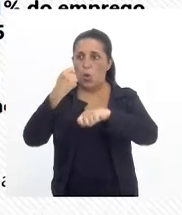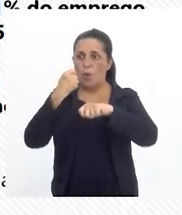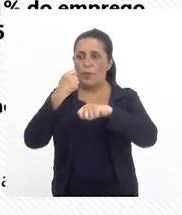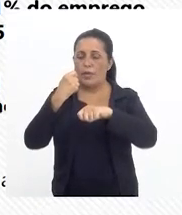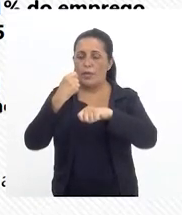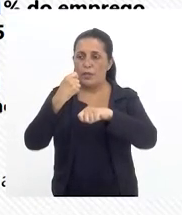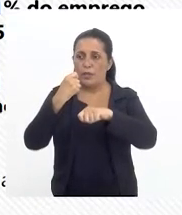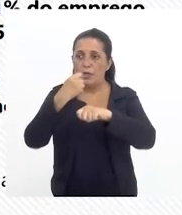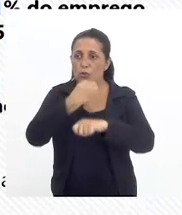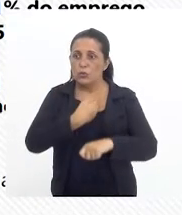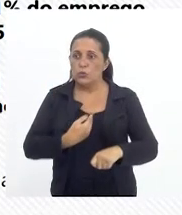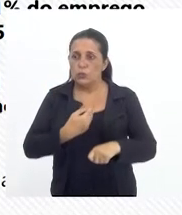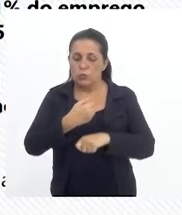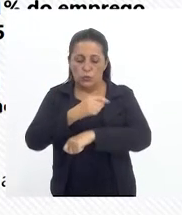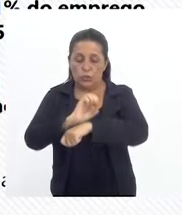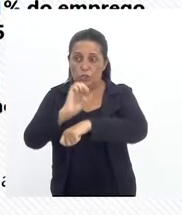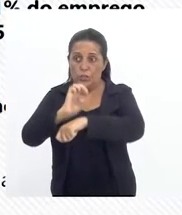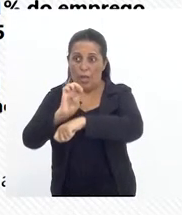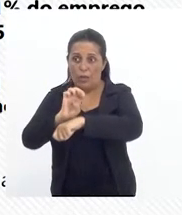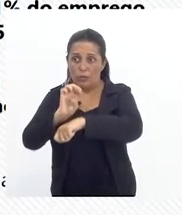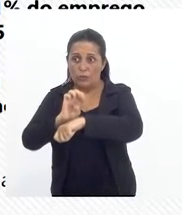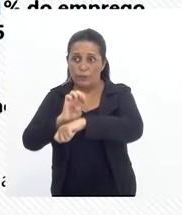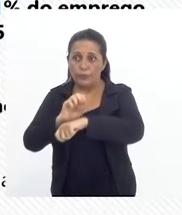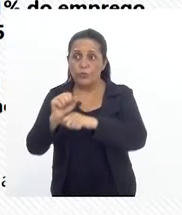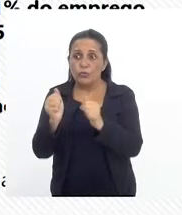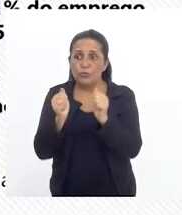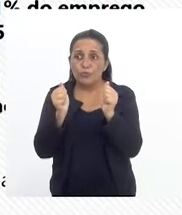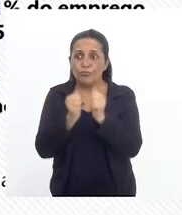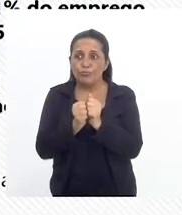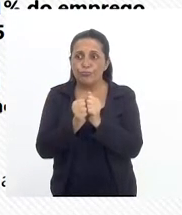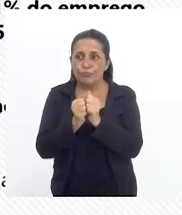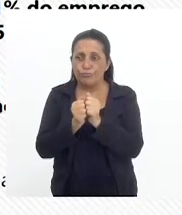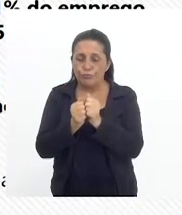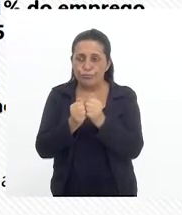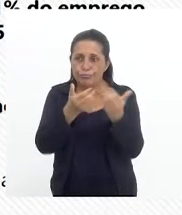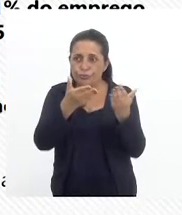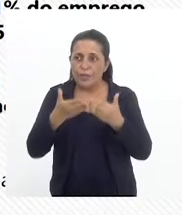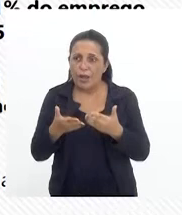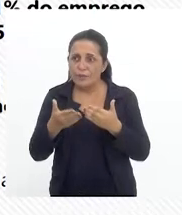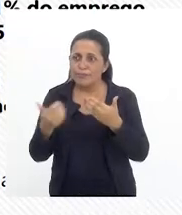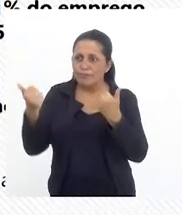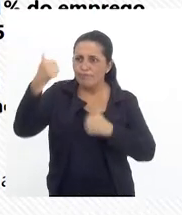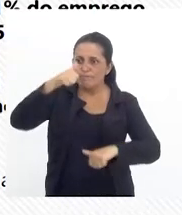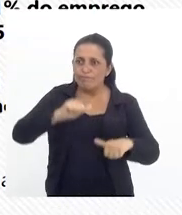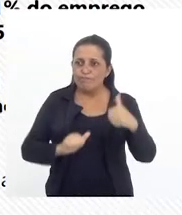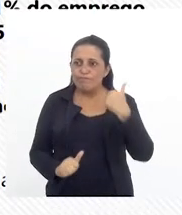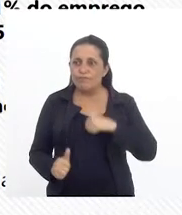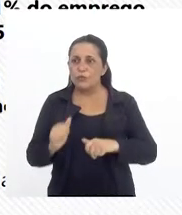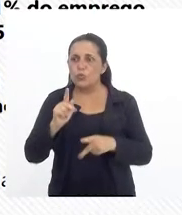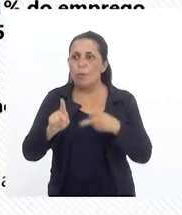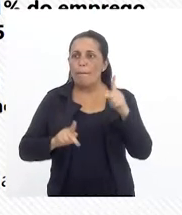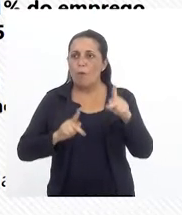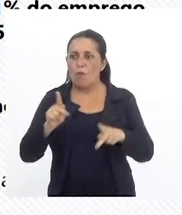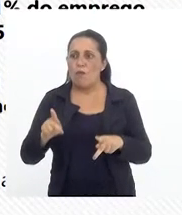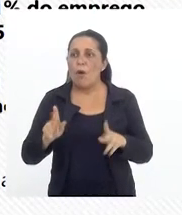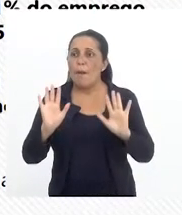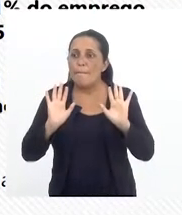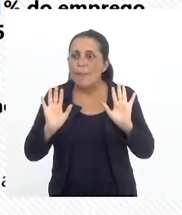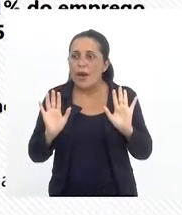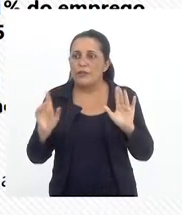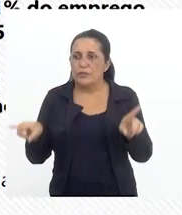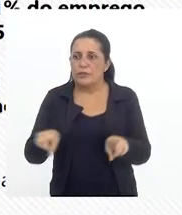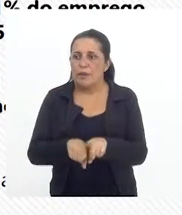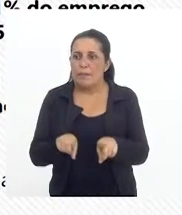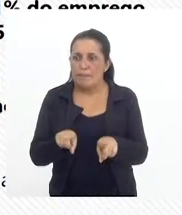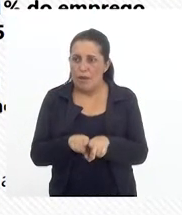estado que junto traz consigo a recuperação da autoestima do Povo Fluminense mais trazer com isso